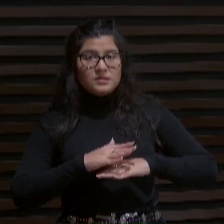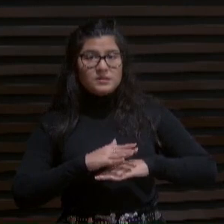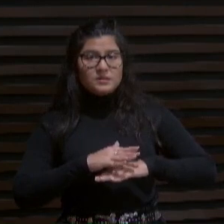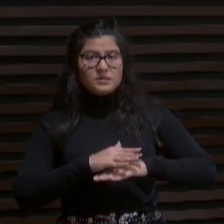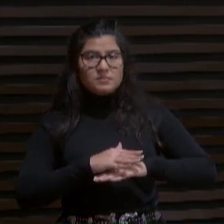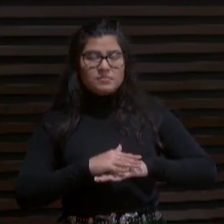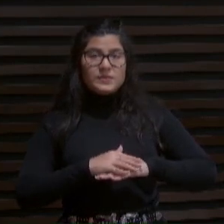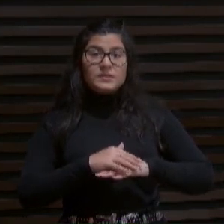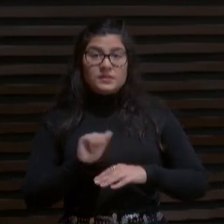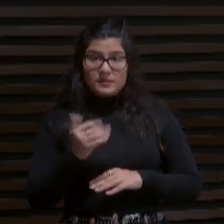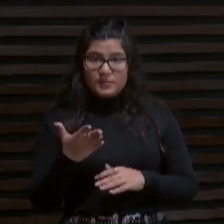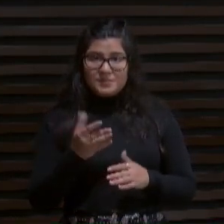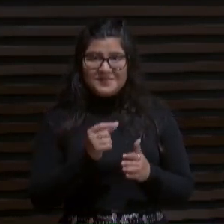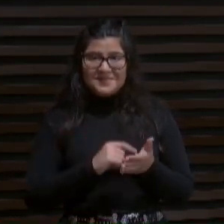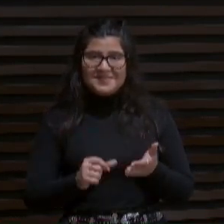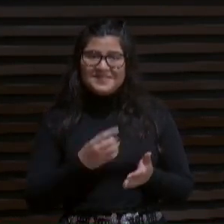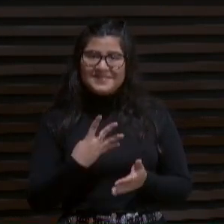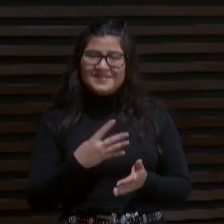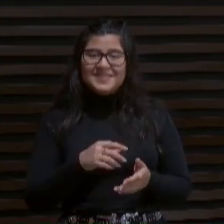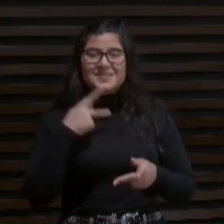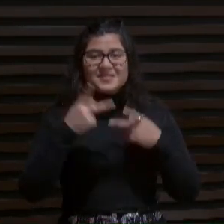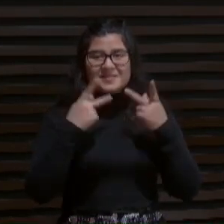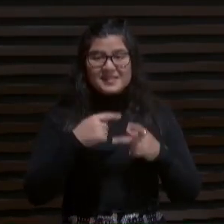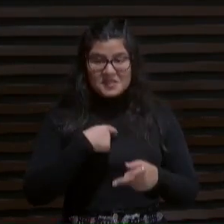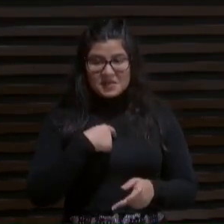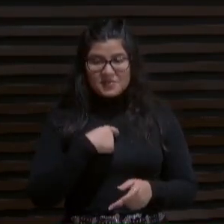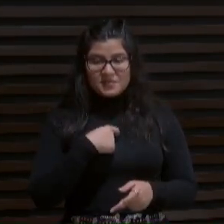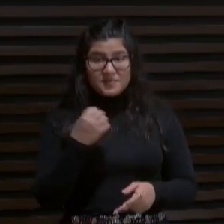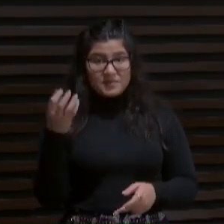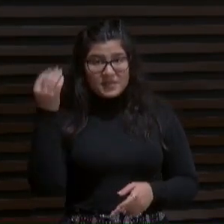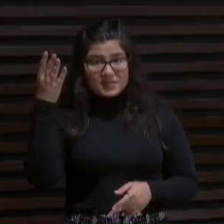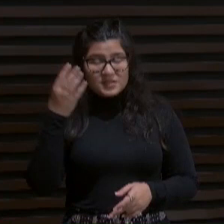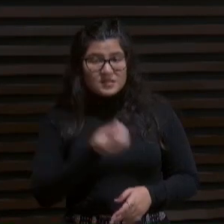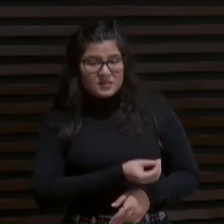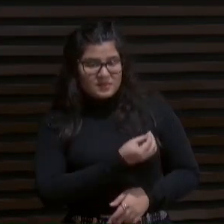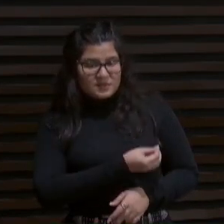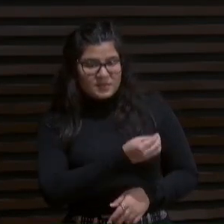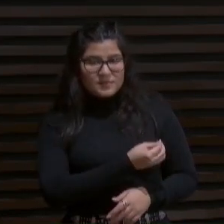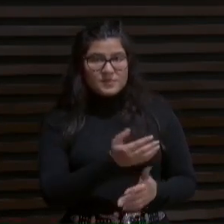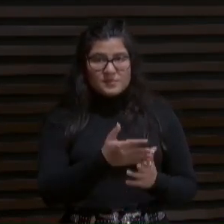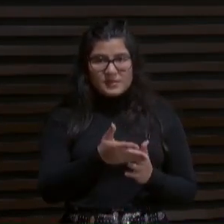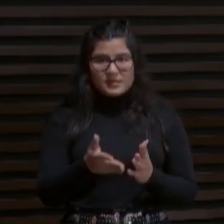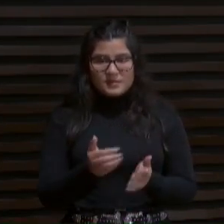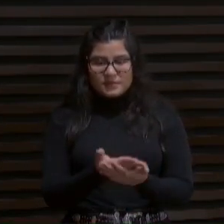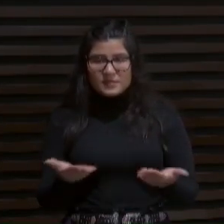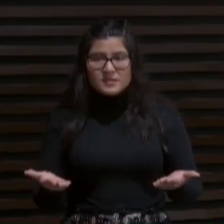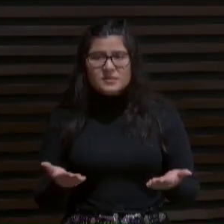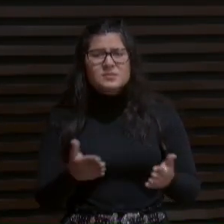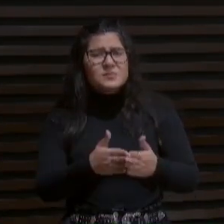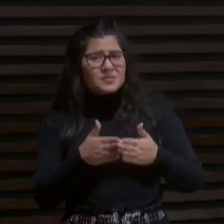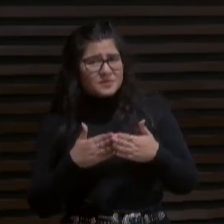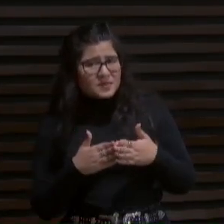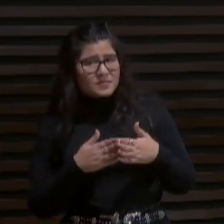ocasião. Aí no versículo 4 diz: sou estrangeiro e morador entre vocês, deixem-me adquirir